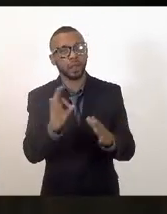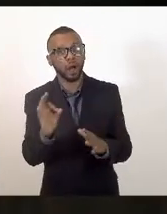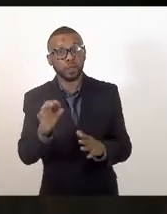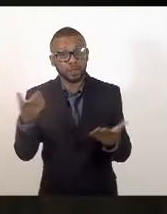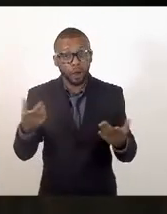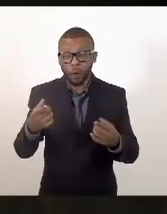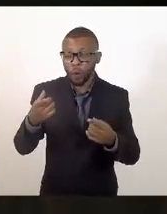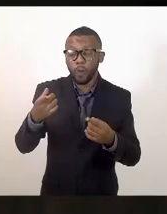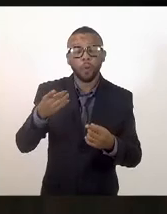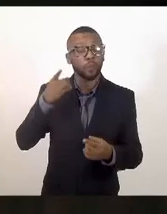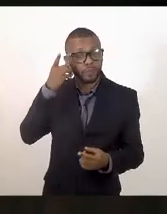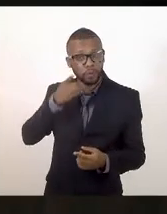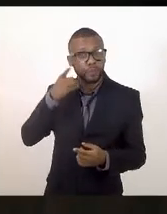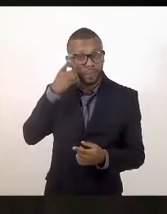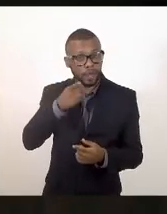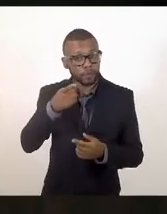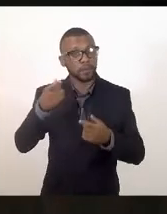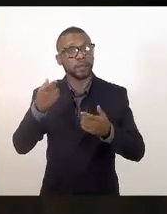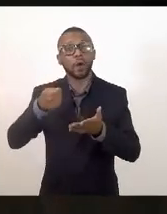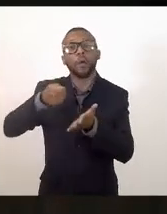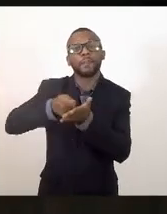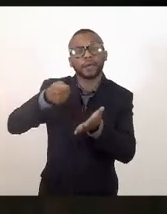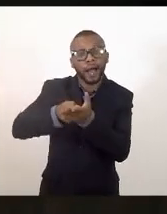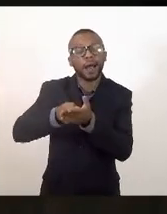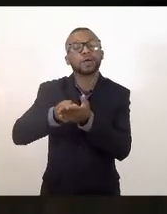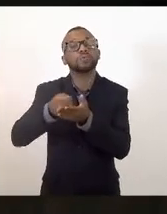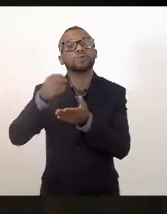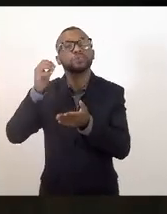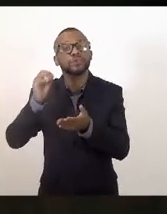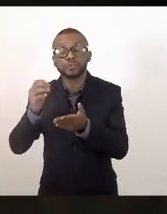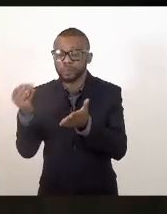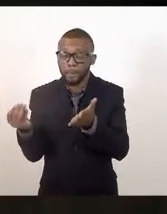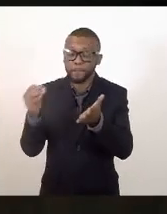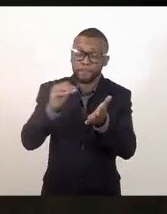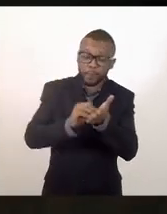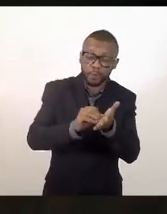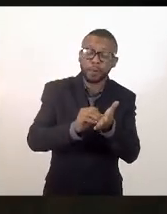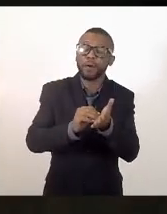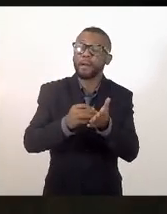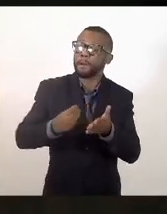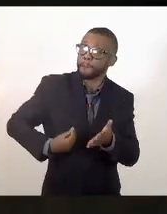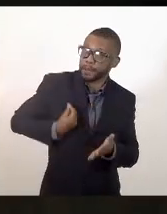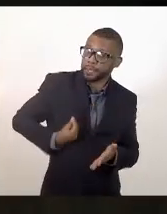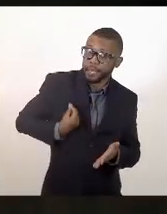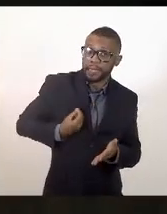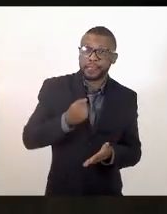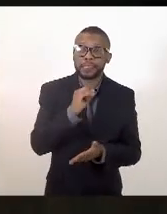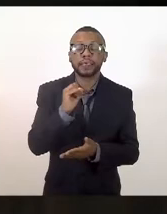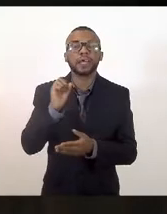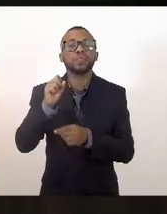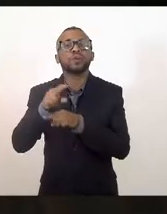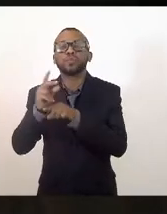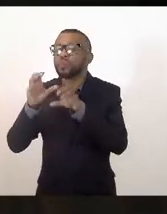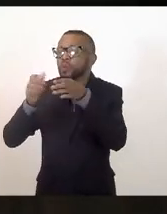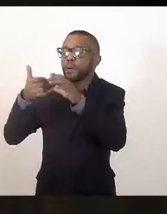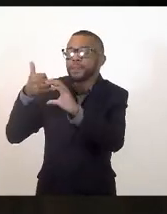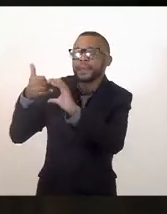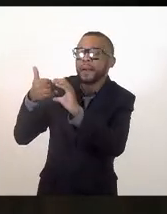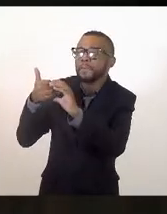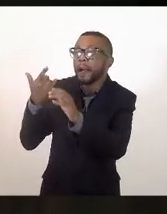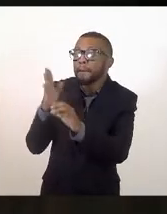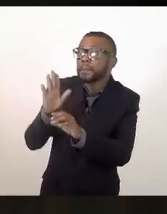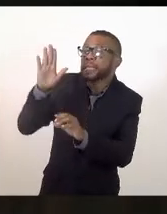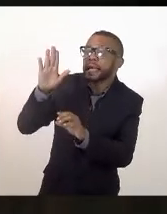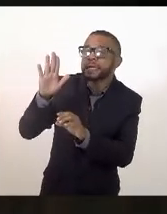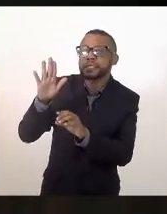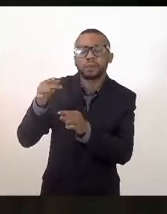presença, entrou no grupo e deu presença no grupo, não vale. Por favor, tá bom? Presidência, antes de passar